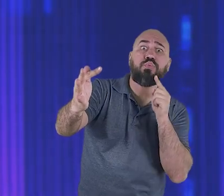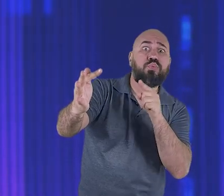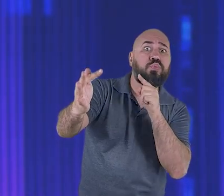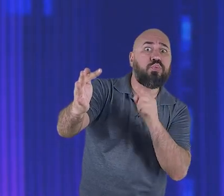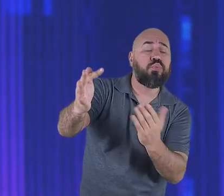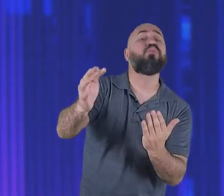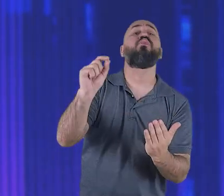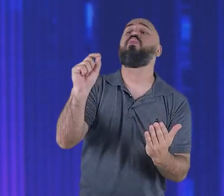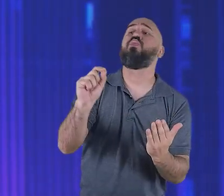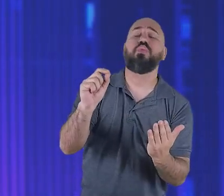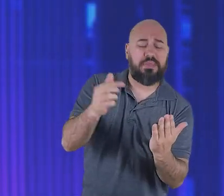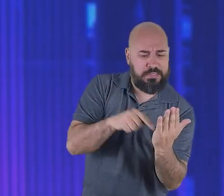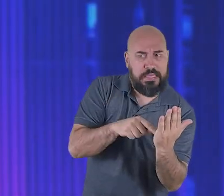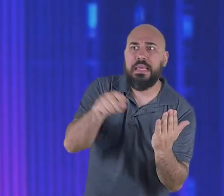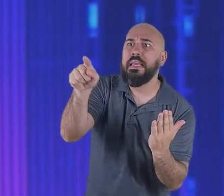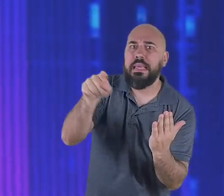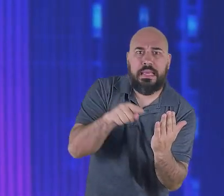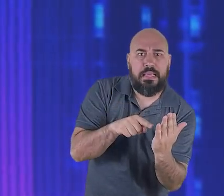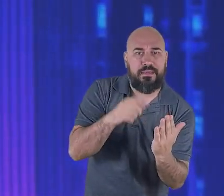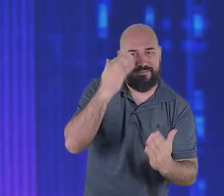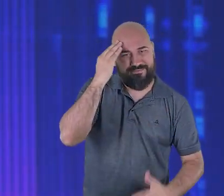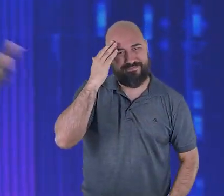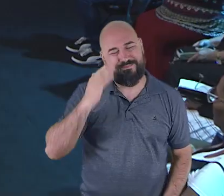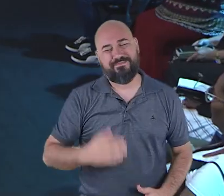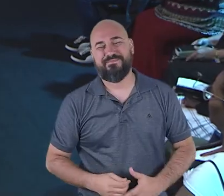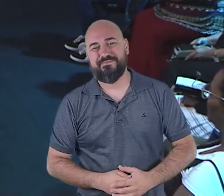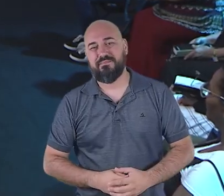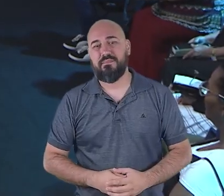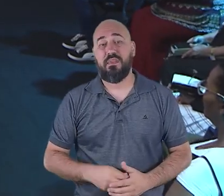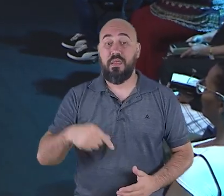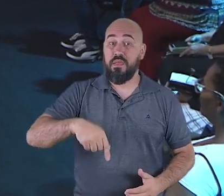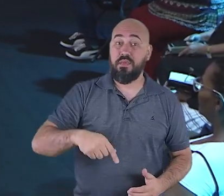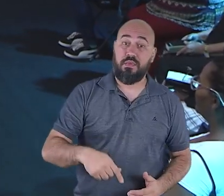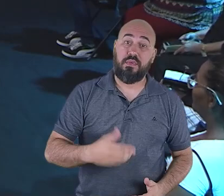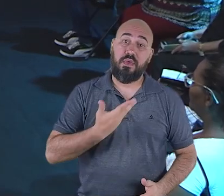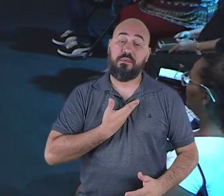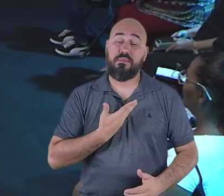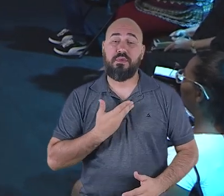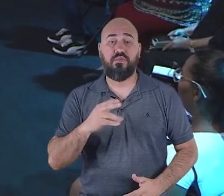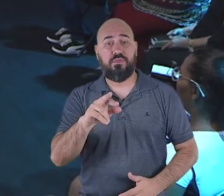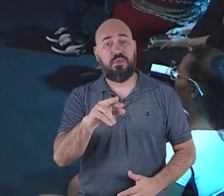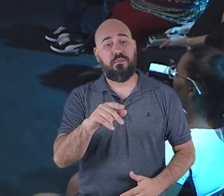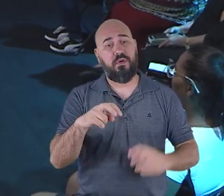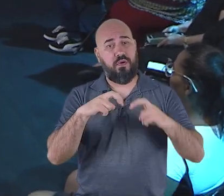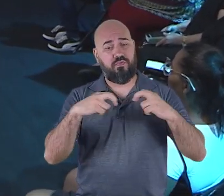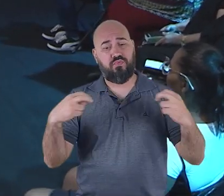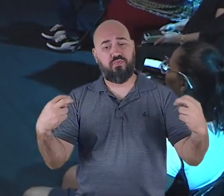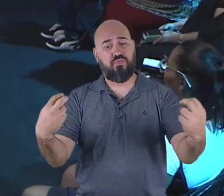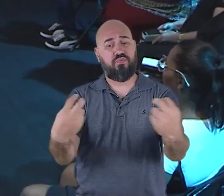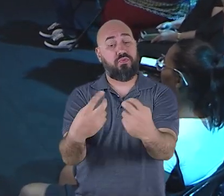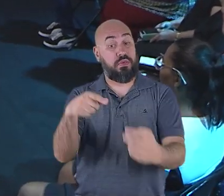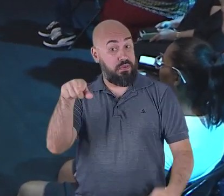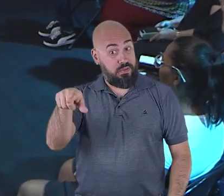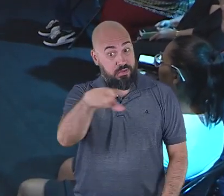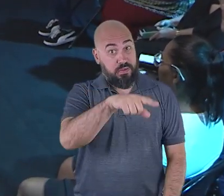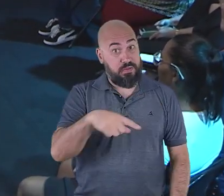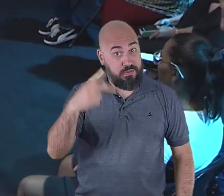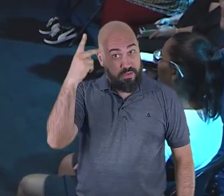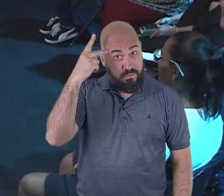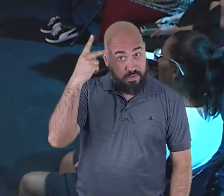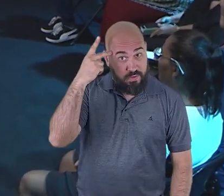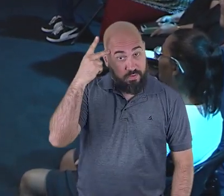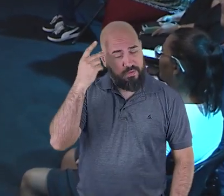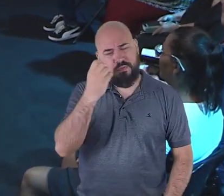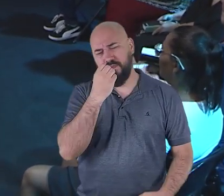E hoje eu tenho aqui mais uma vez amigos e irmãos de Osasco, sejam todos muito bem-vindos. É bom recebê-los aqui na nossa